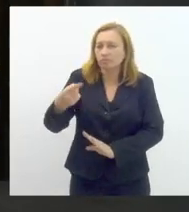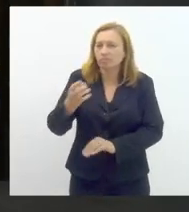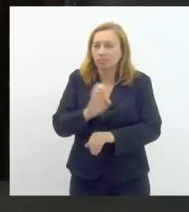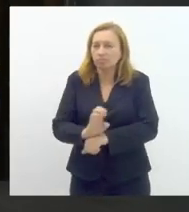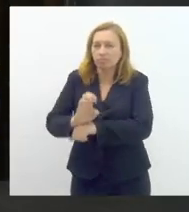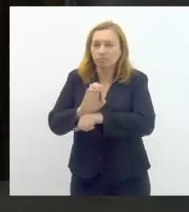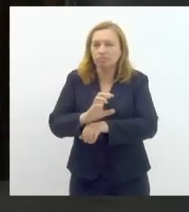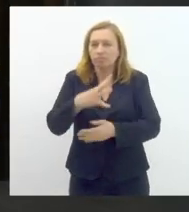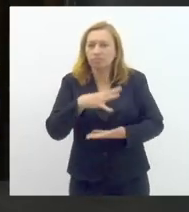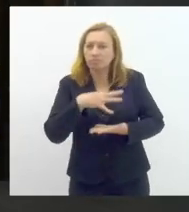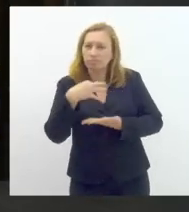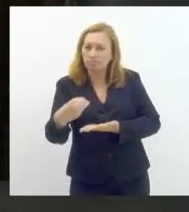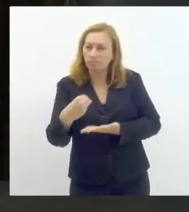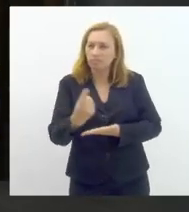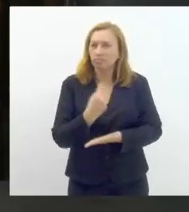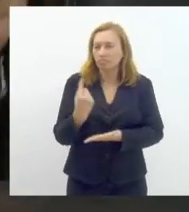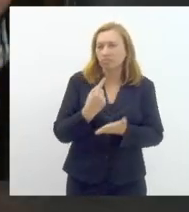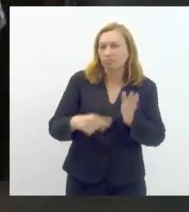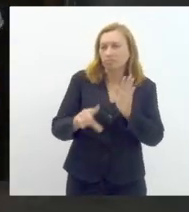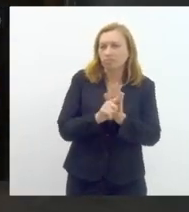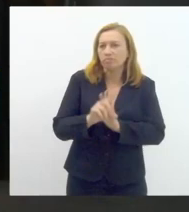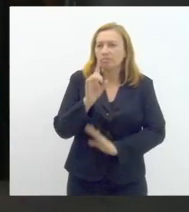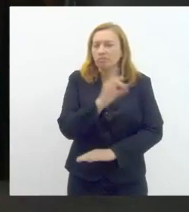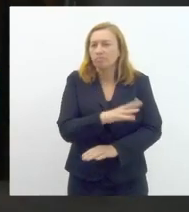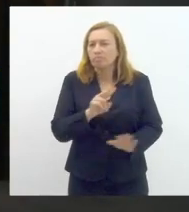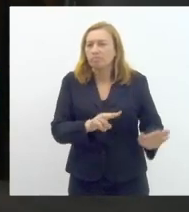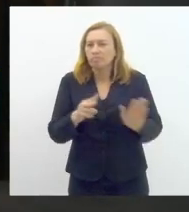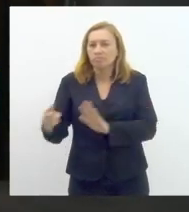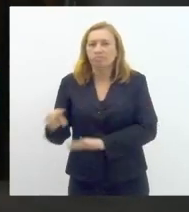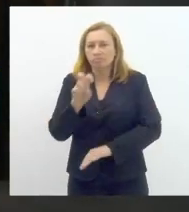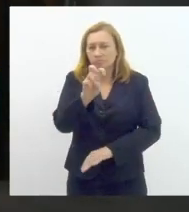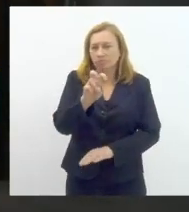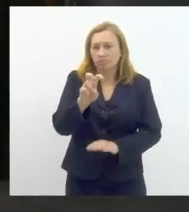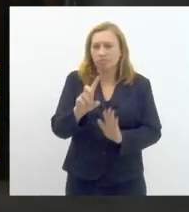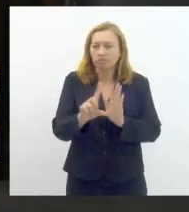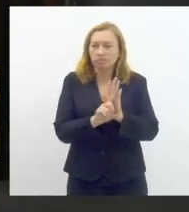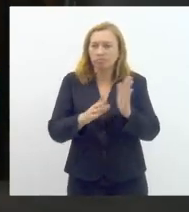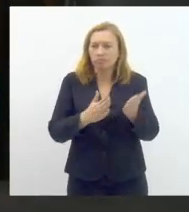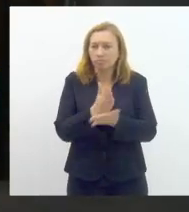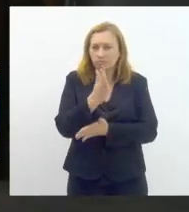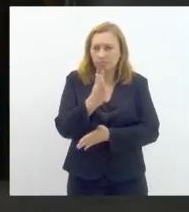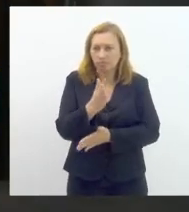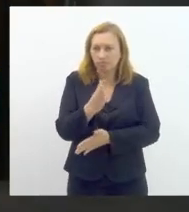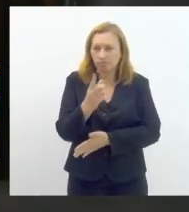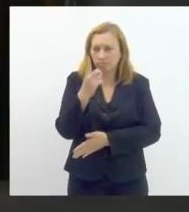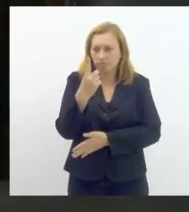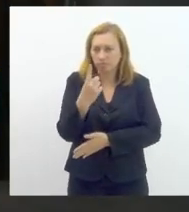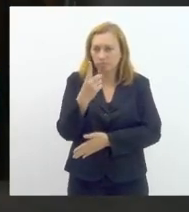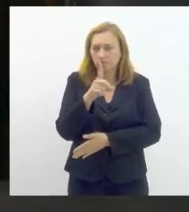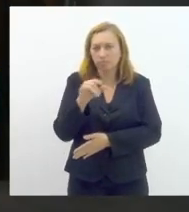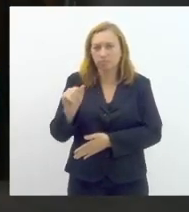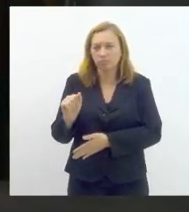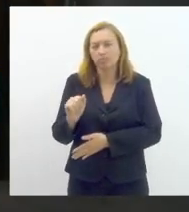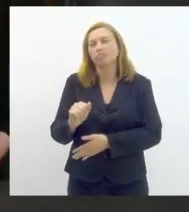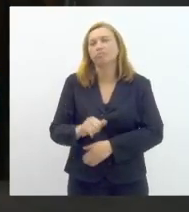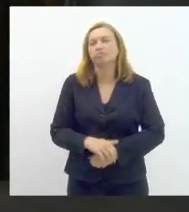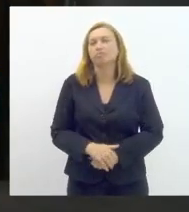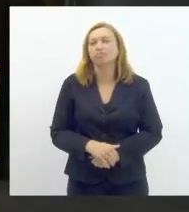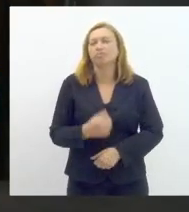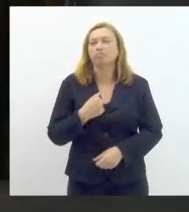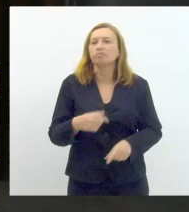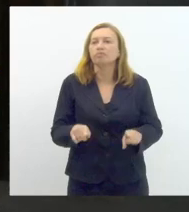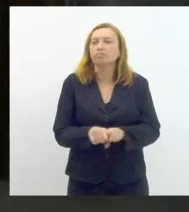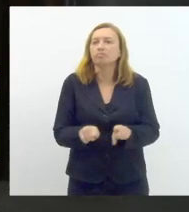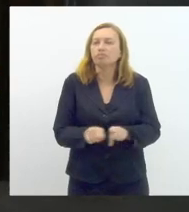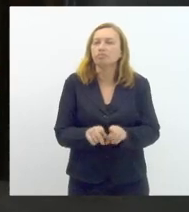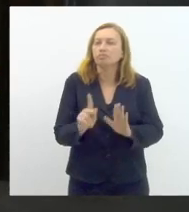que estão copiando a nossa lei. Então, só na última semana, 5 leis sancionadas, em um único dia. Mas eu sou autor também